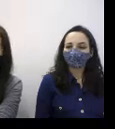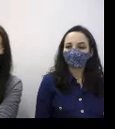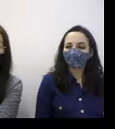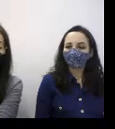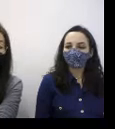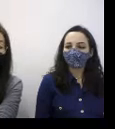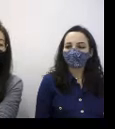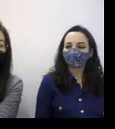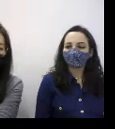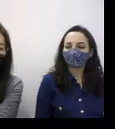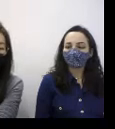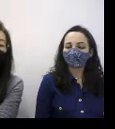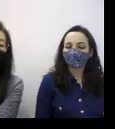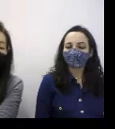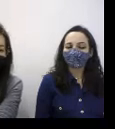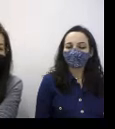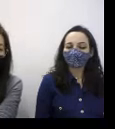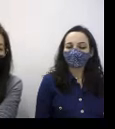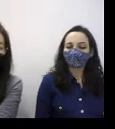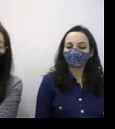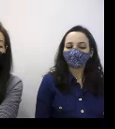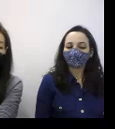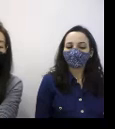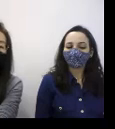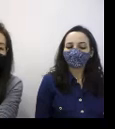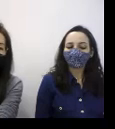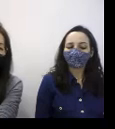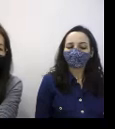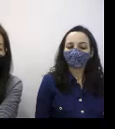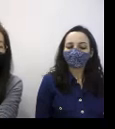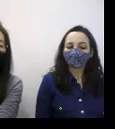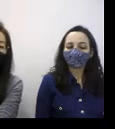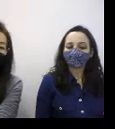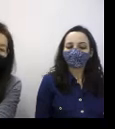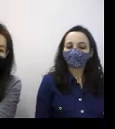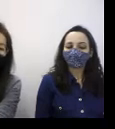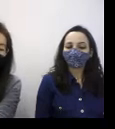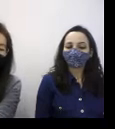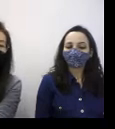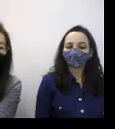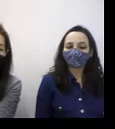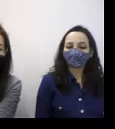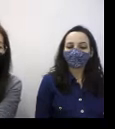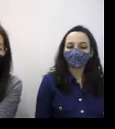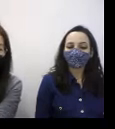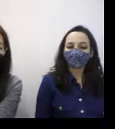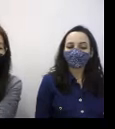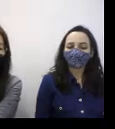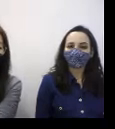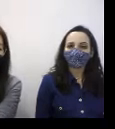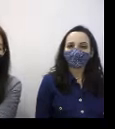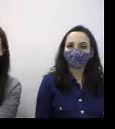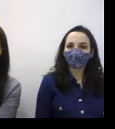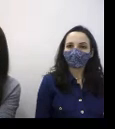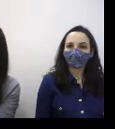ter. Então, você se orgulha. Então, a autoestima está mais relacionada a isso do que a esse autoconvencimento que a